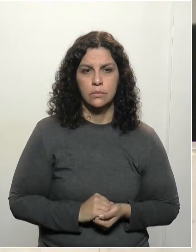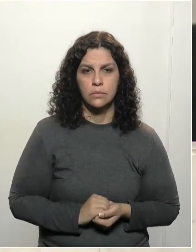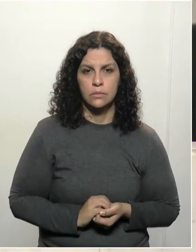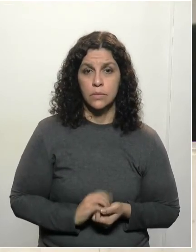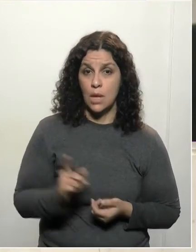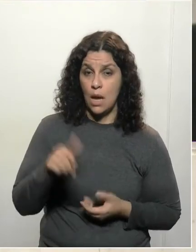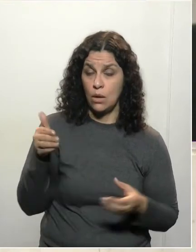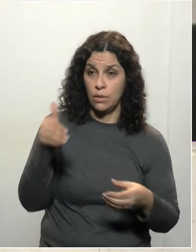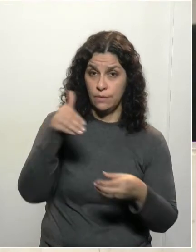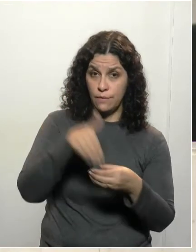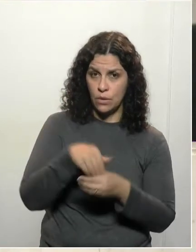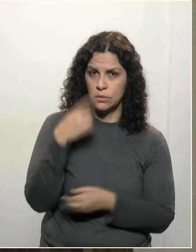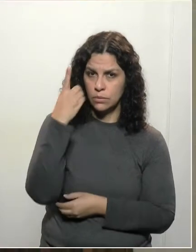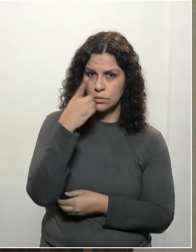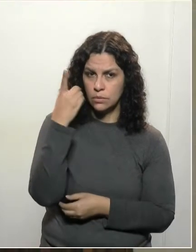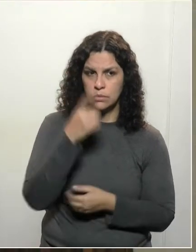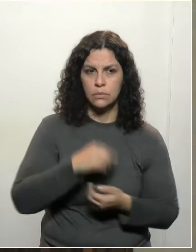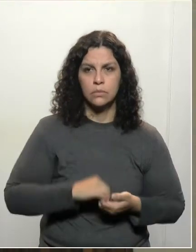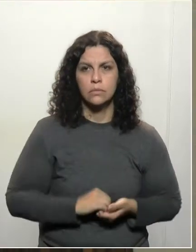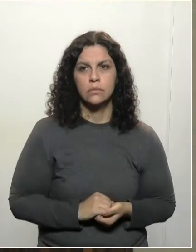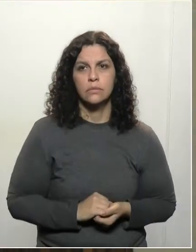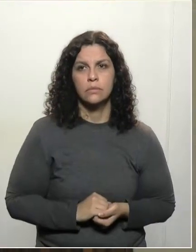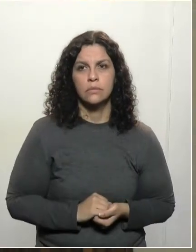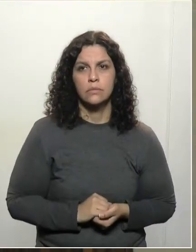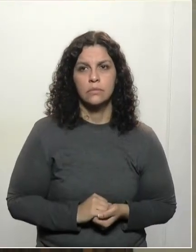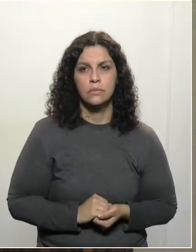Votando, senhores deputados.